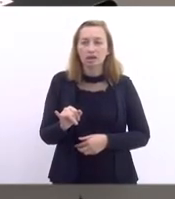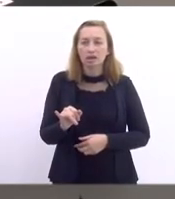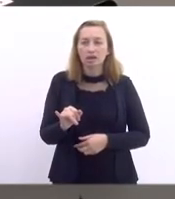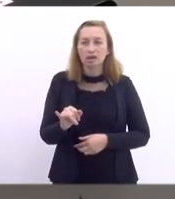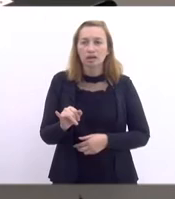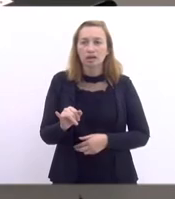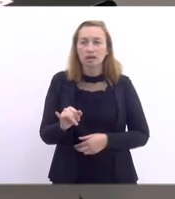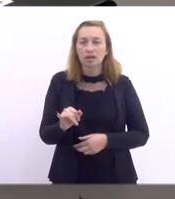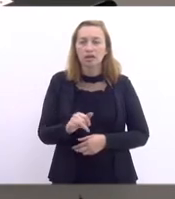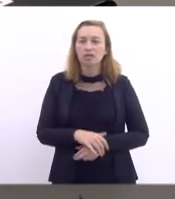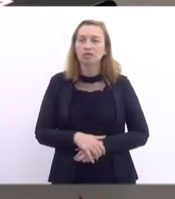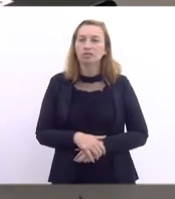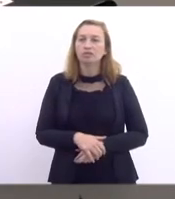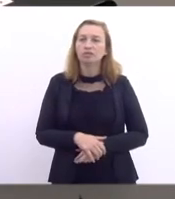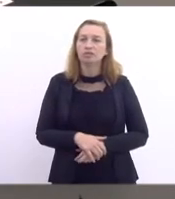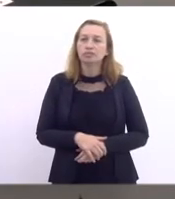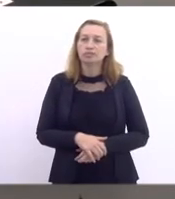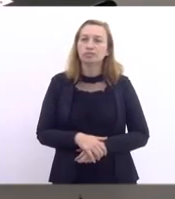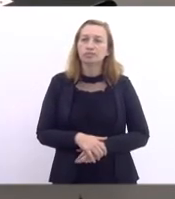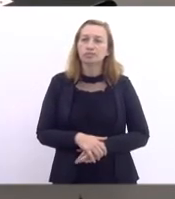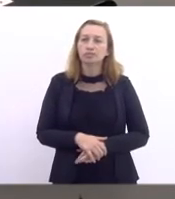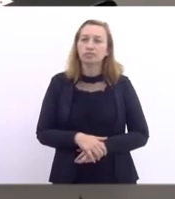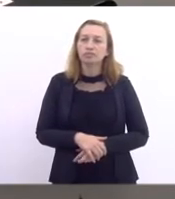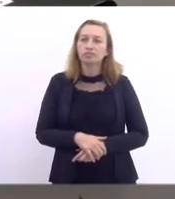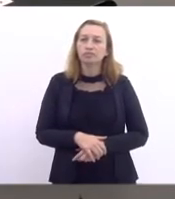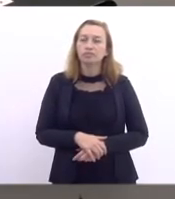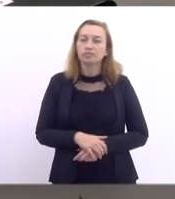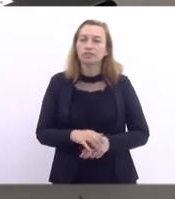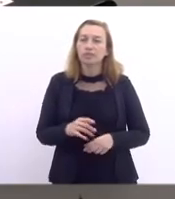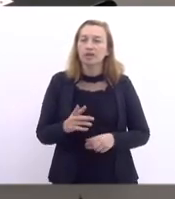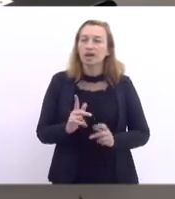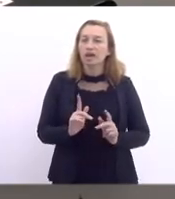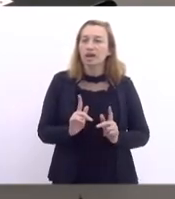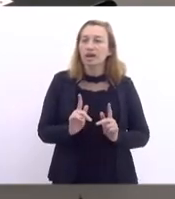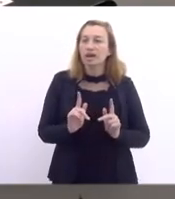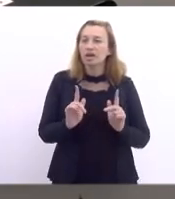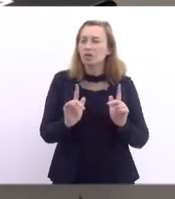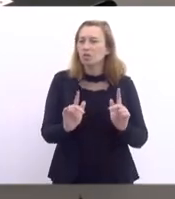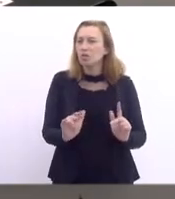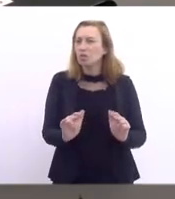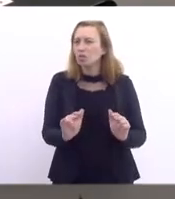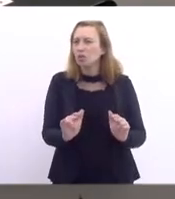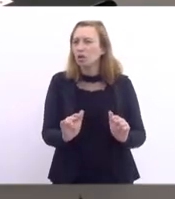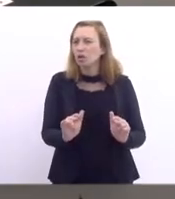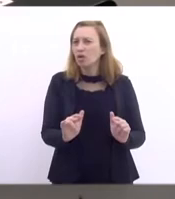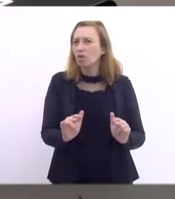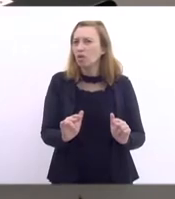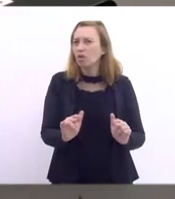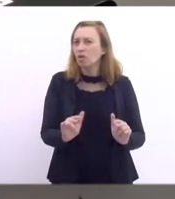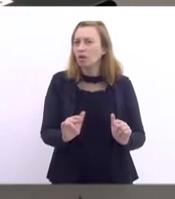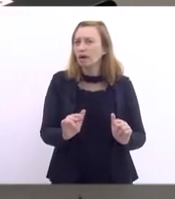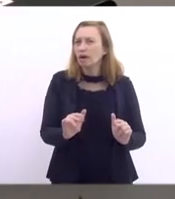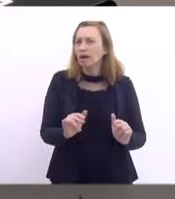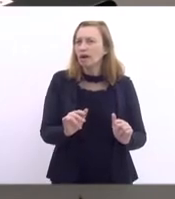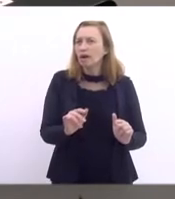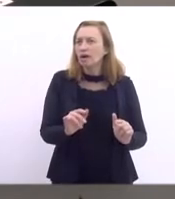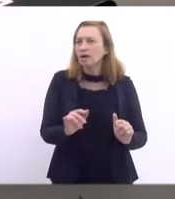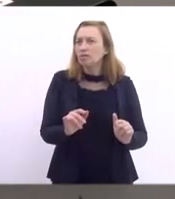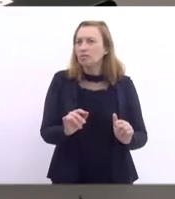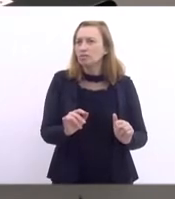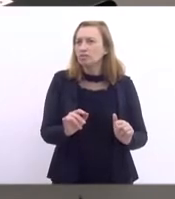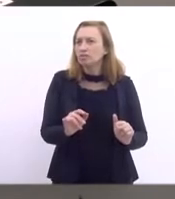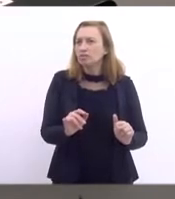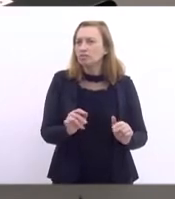forma é feita não deixa de ser uma pedalada porque é quando você